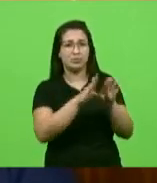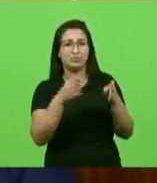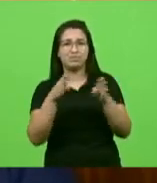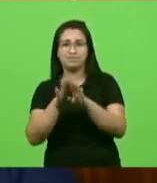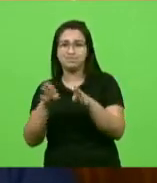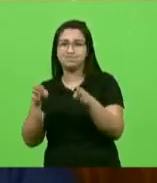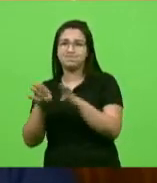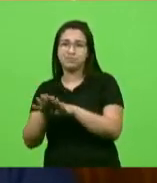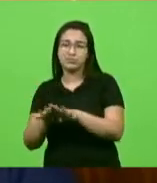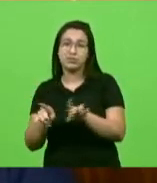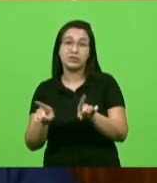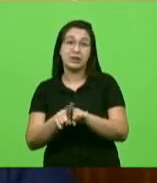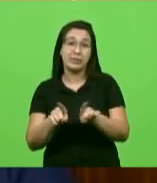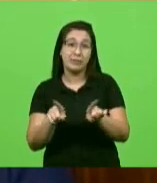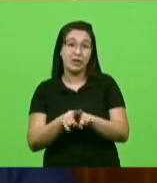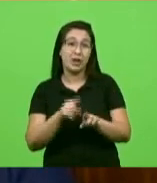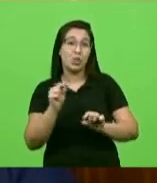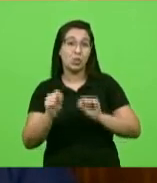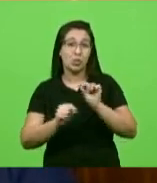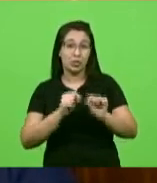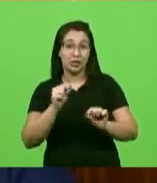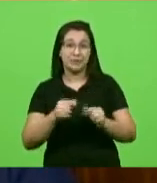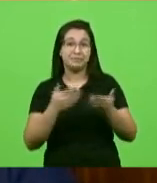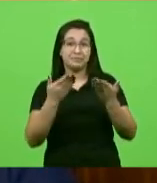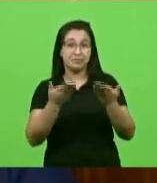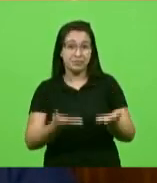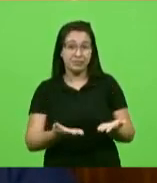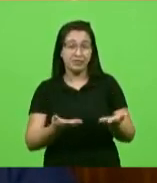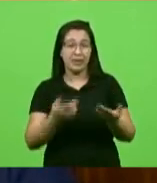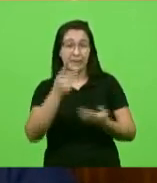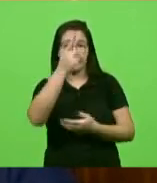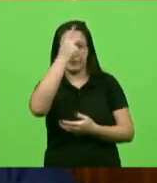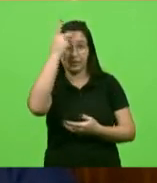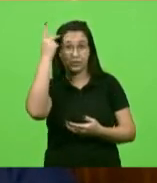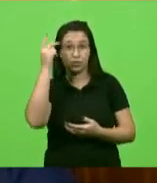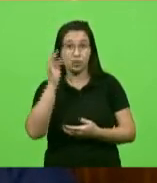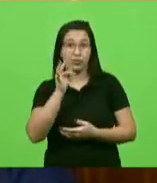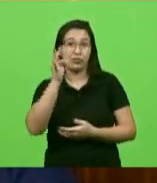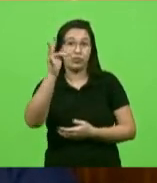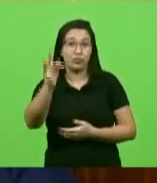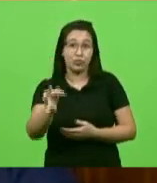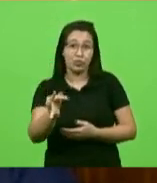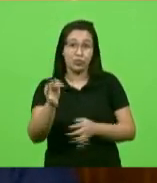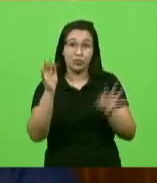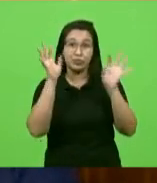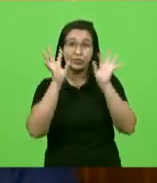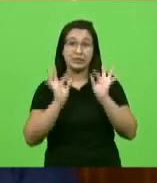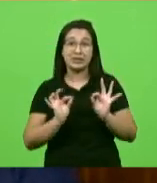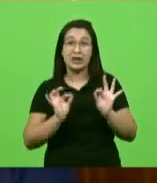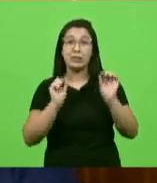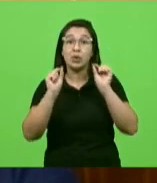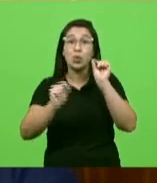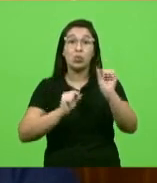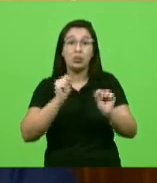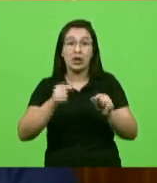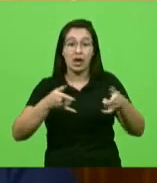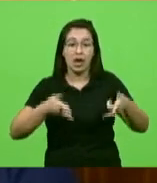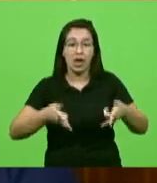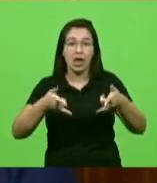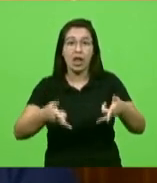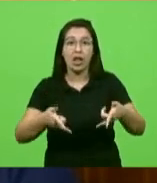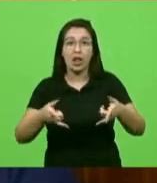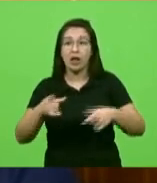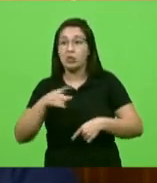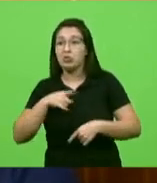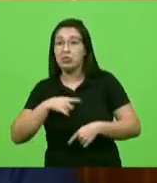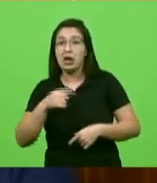da própria dignidade da pessoa, que fica sem perspectivas de futuro, sem leito no caso de ser